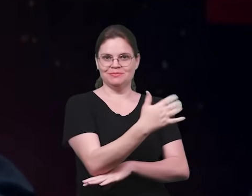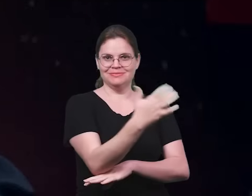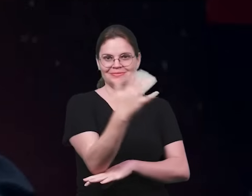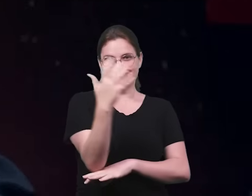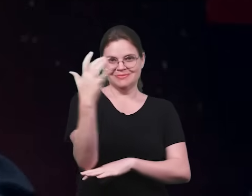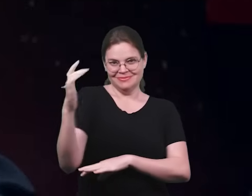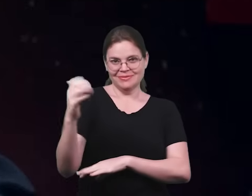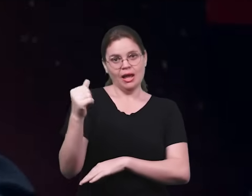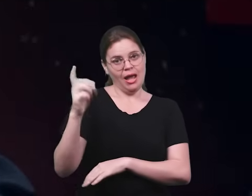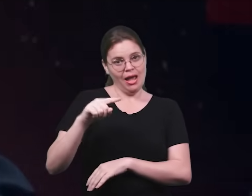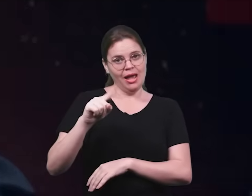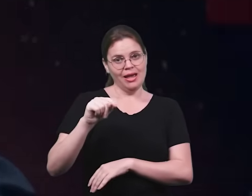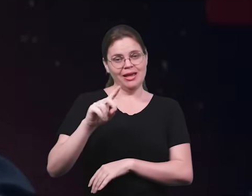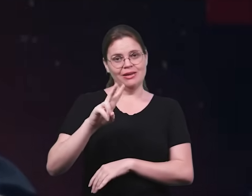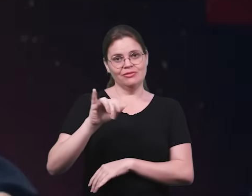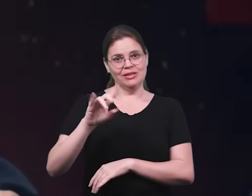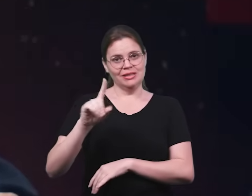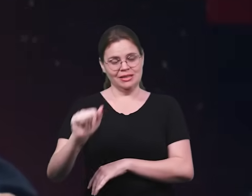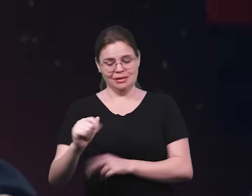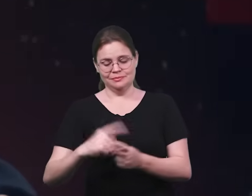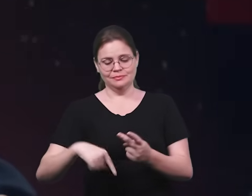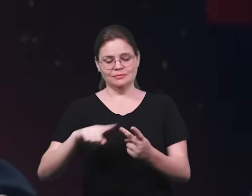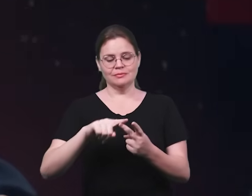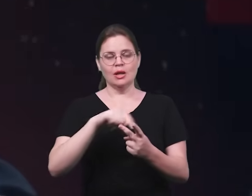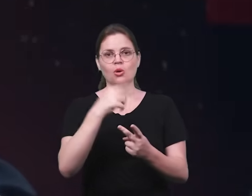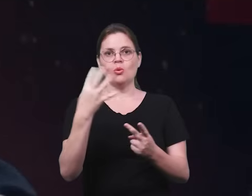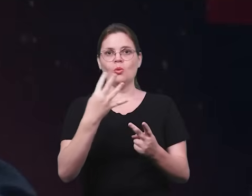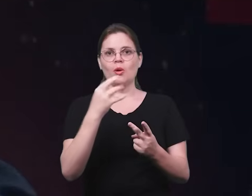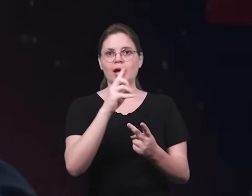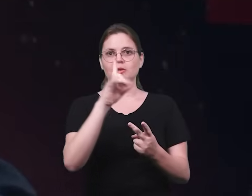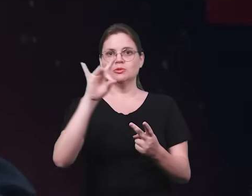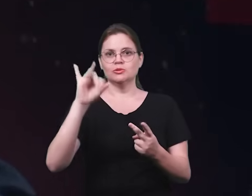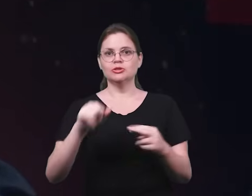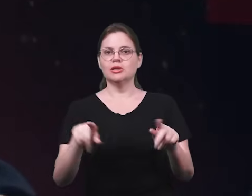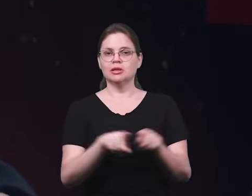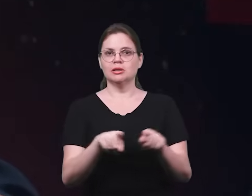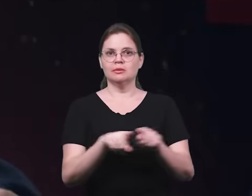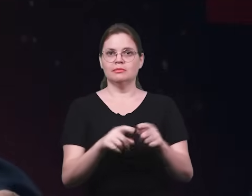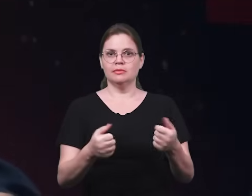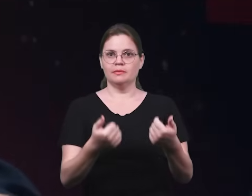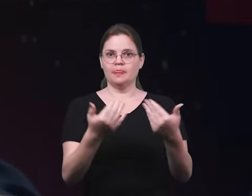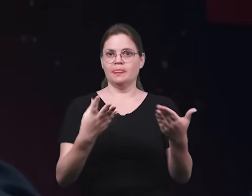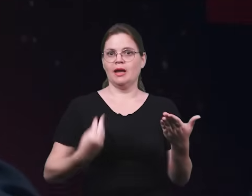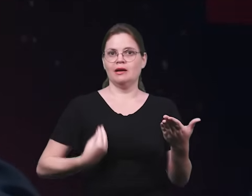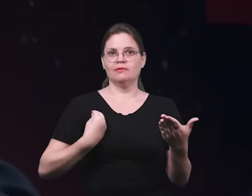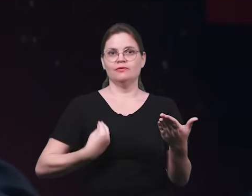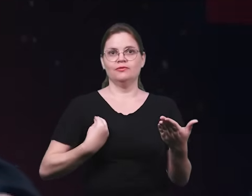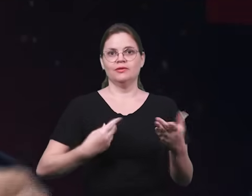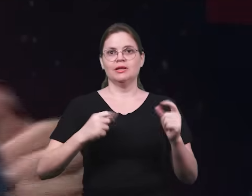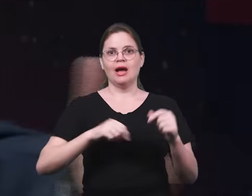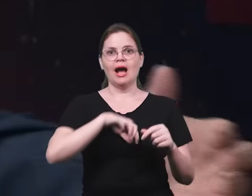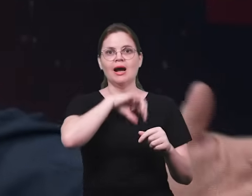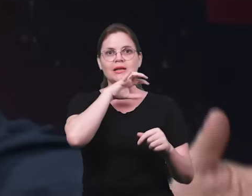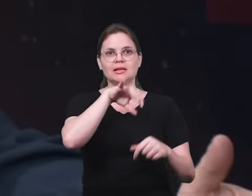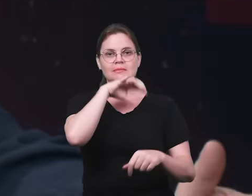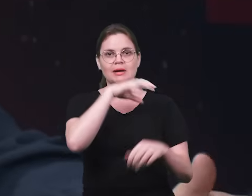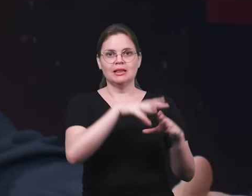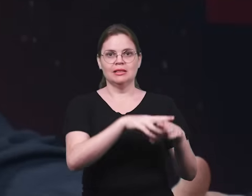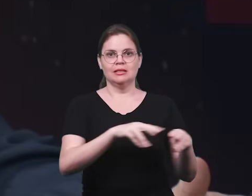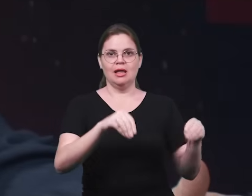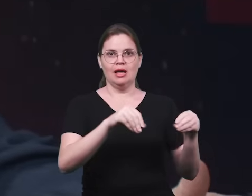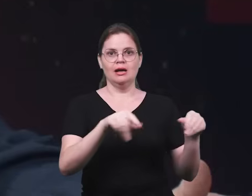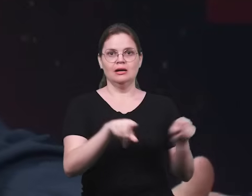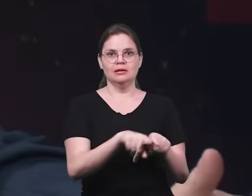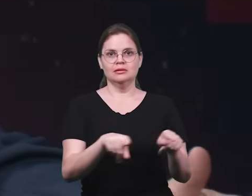plantas, né? E ao quarto dia ele vai compartilhar novamente uma coisa que é um atributo de Deus, que é a vida. Agora para os animais, tanto